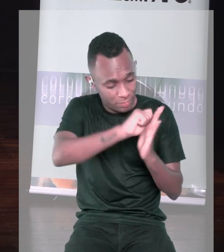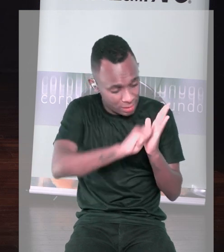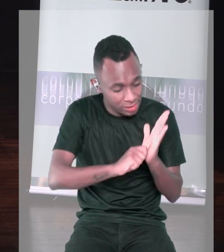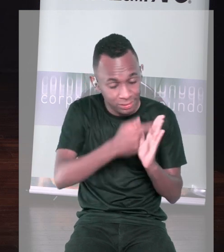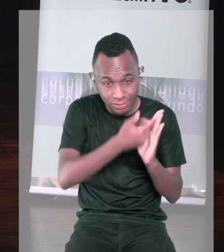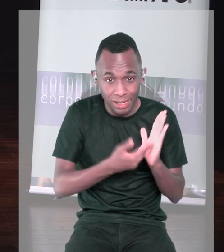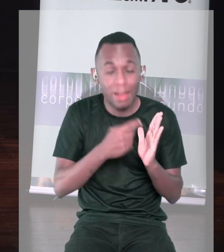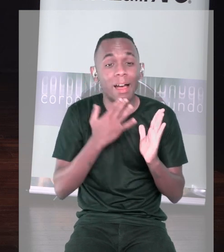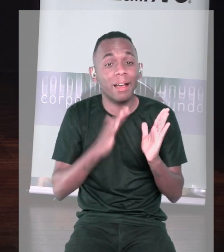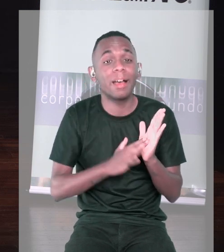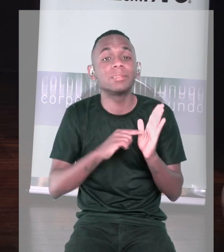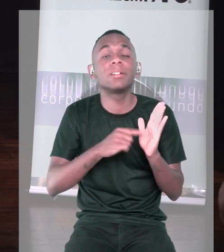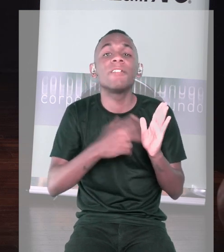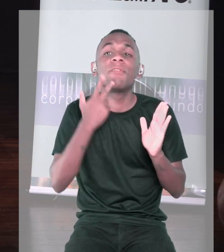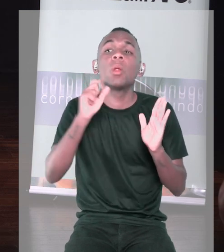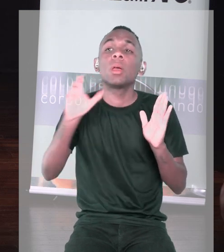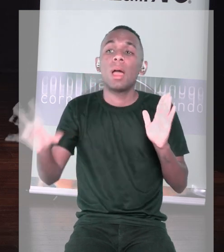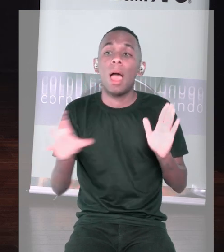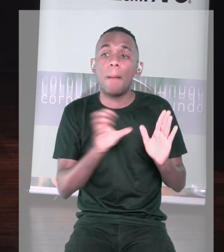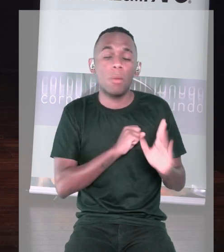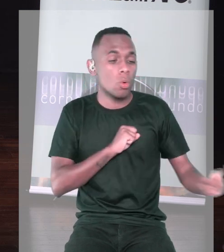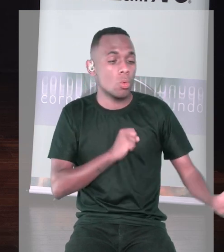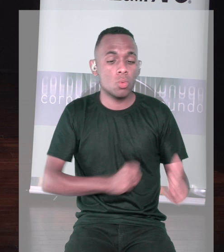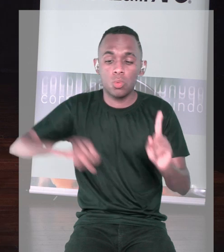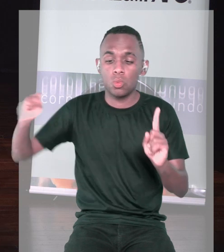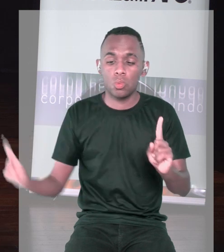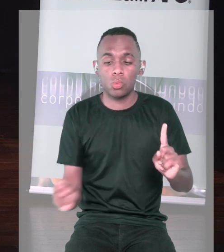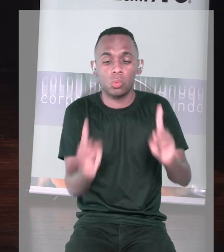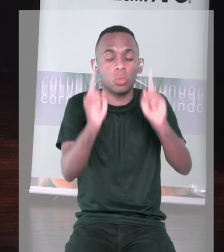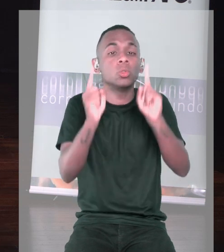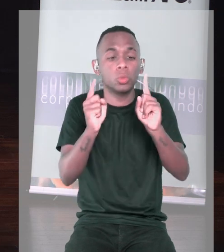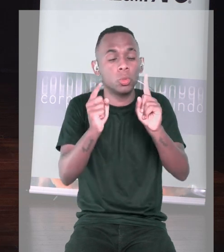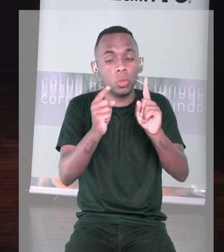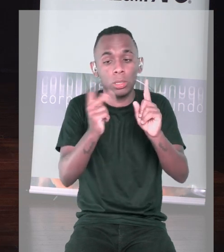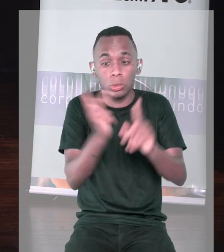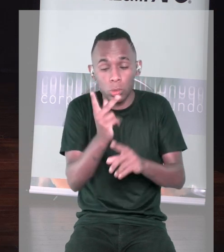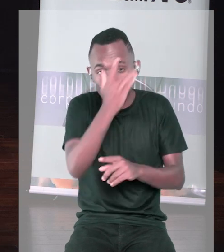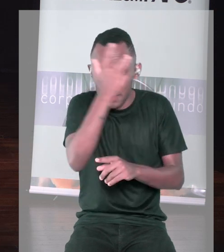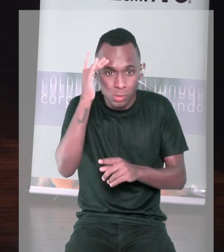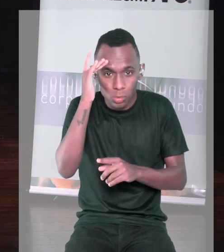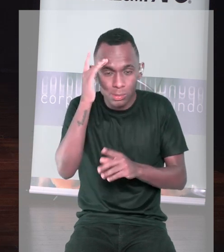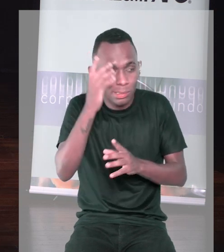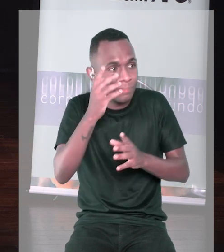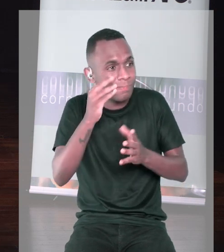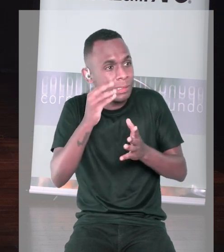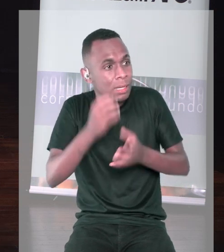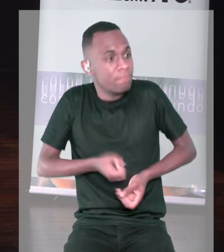na carta a Dorine, o amor é um fascínio de duas pessoas pelo que elas têm de menos